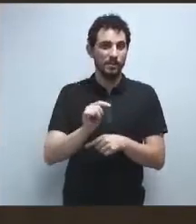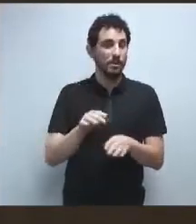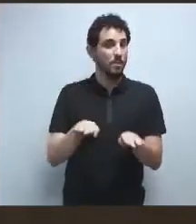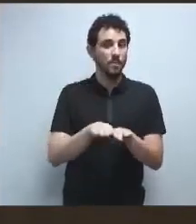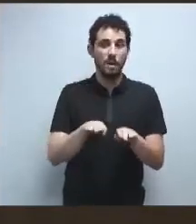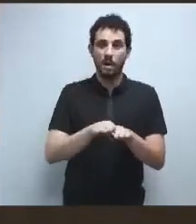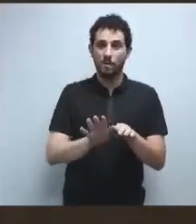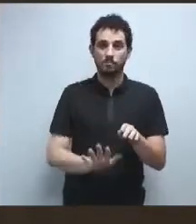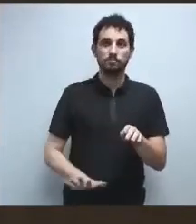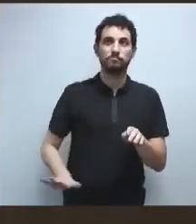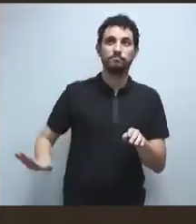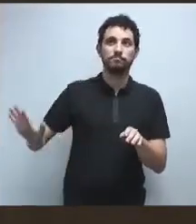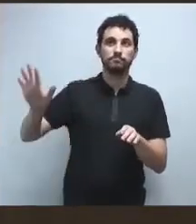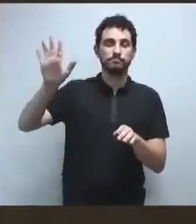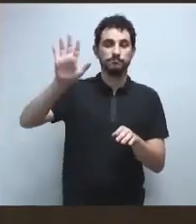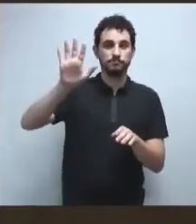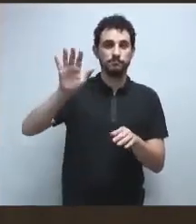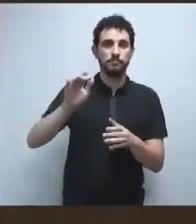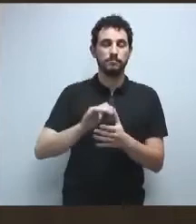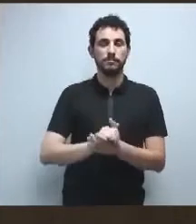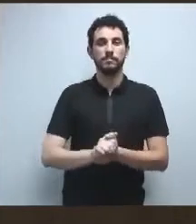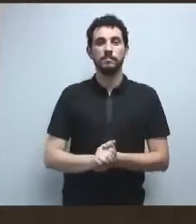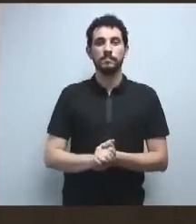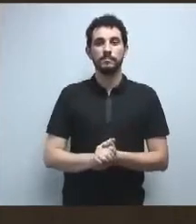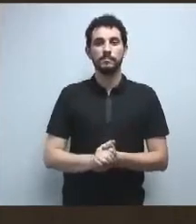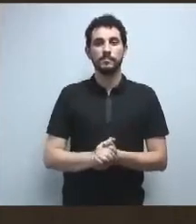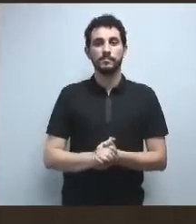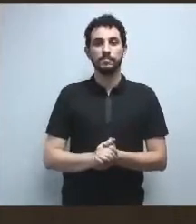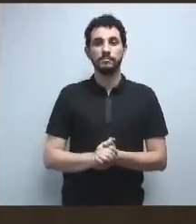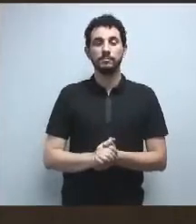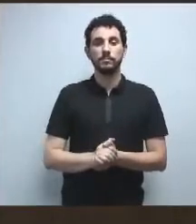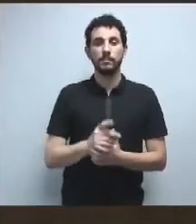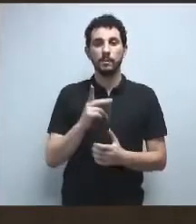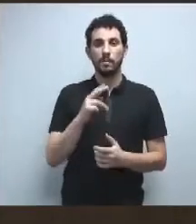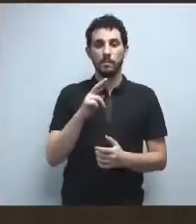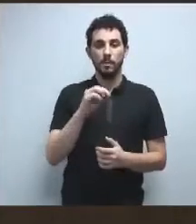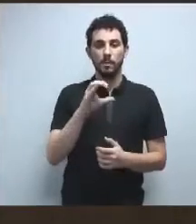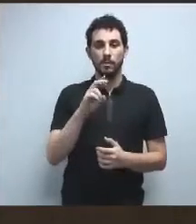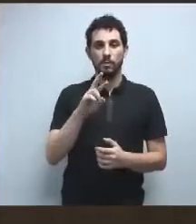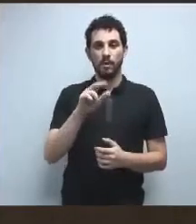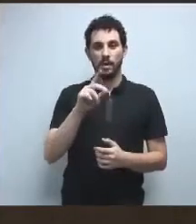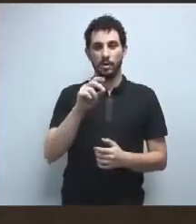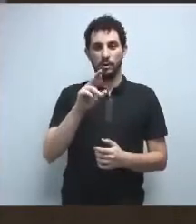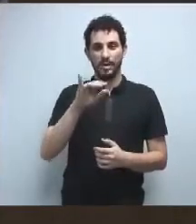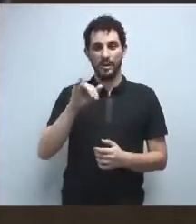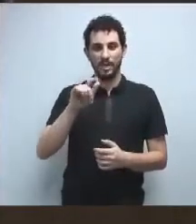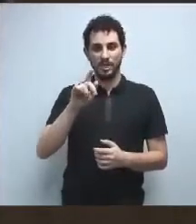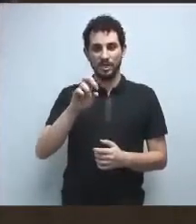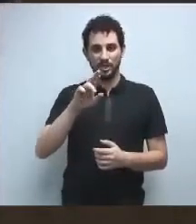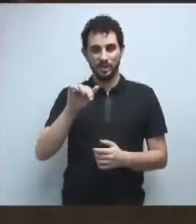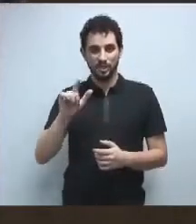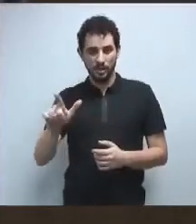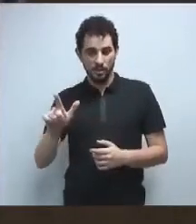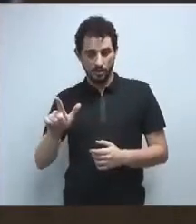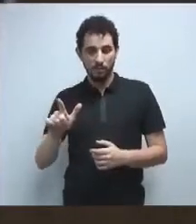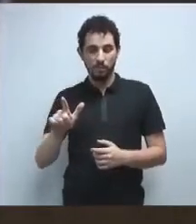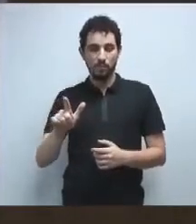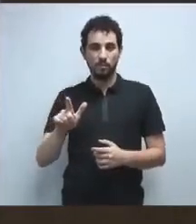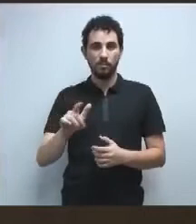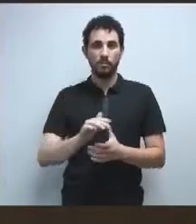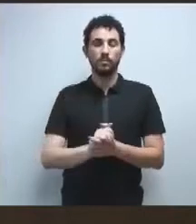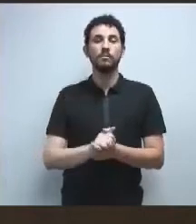estados a procuradoria geral por favor da magistratura